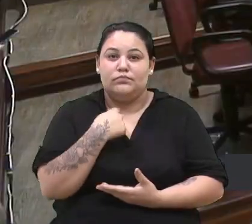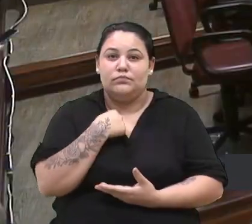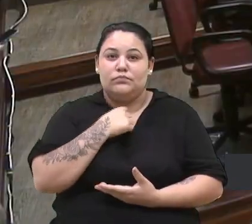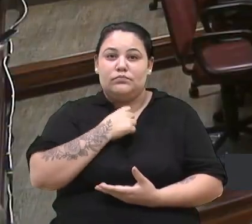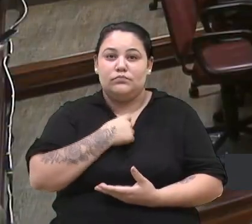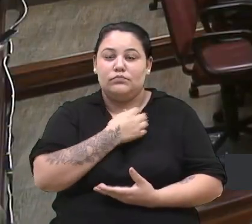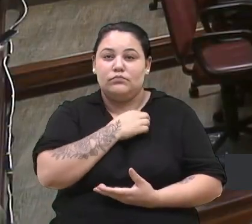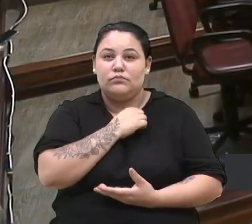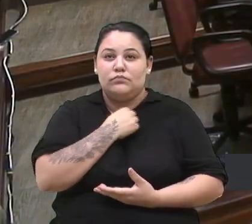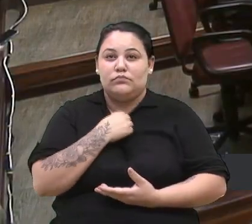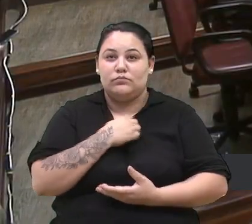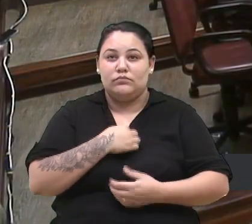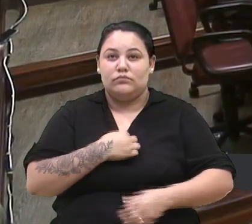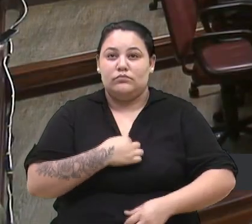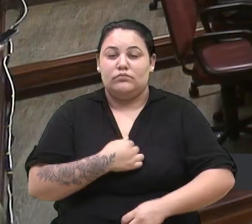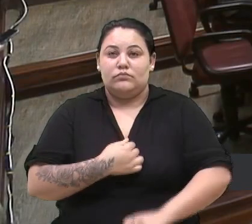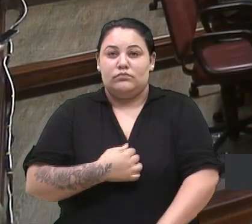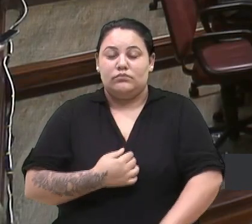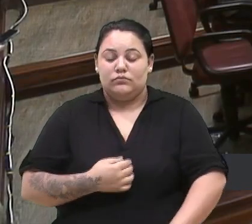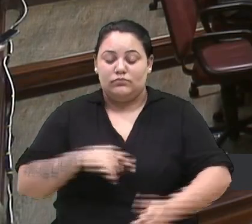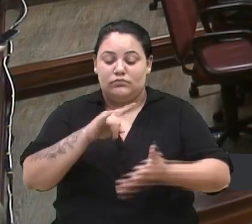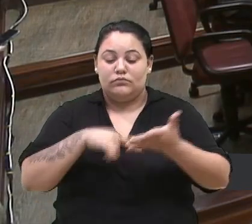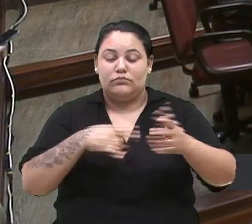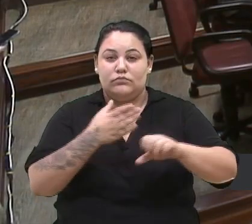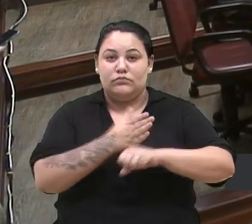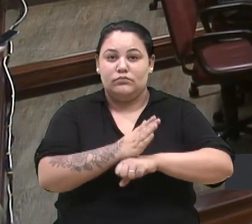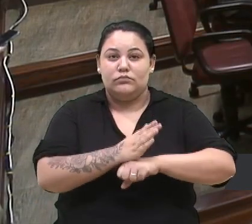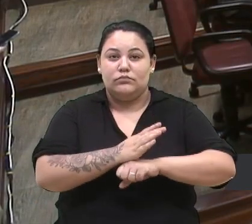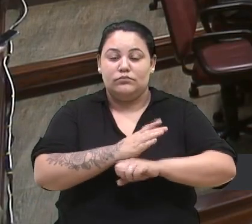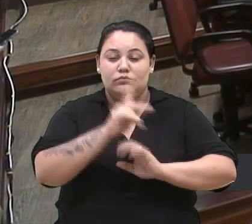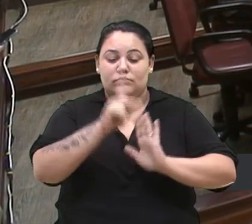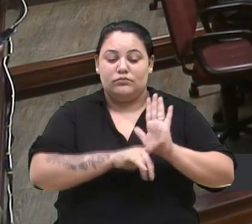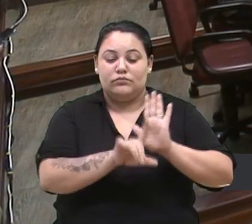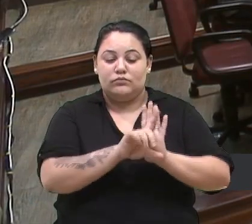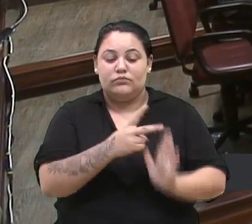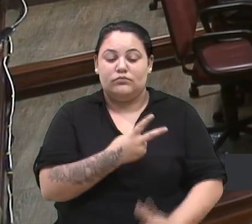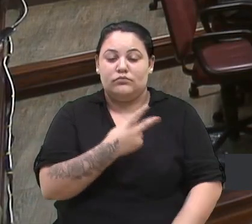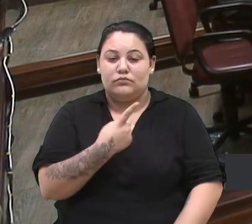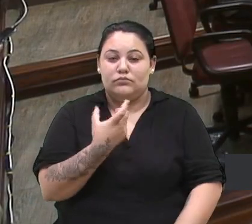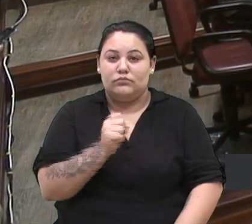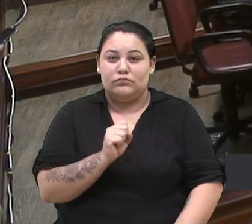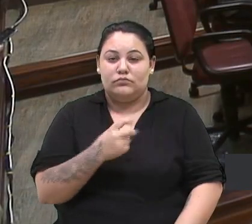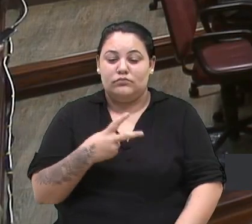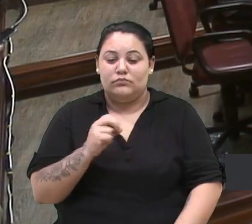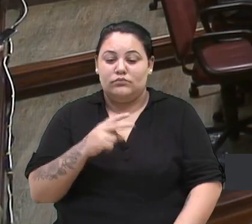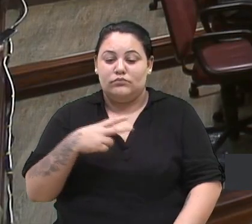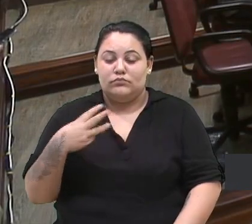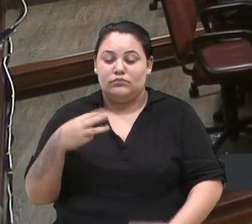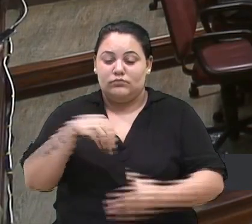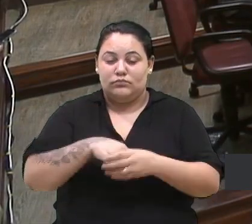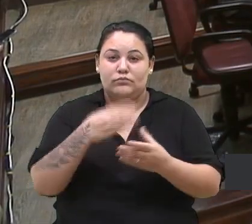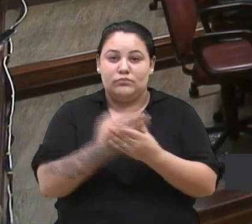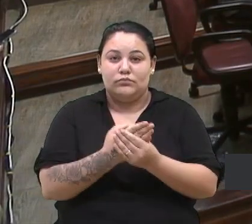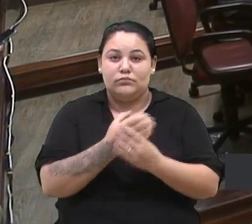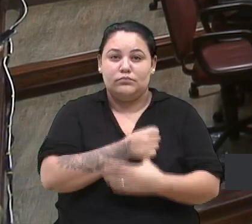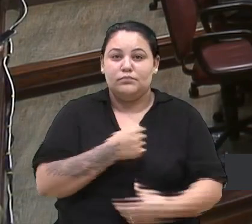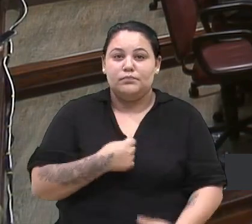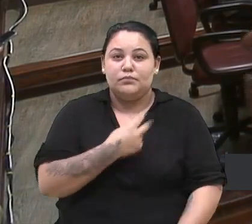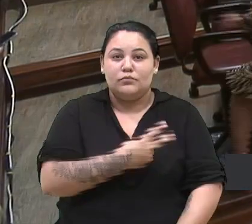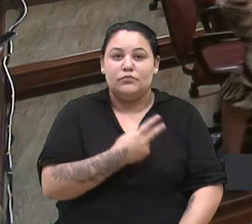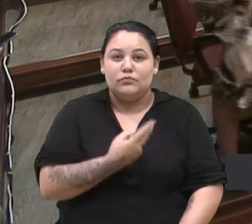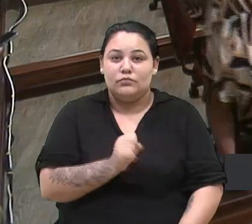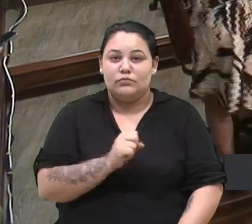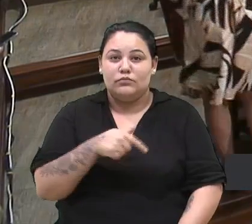presidente, o parecer é favorável ao projeto de lei número 218/2023, contido no processo número